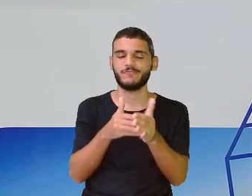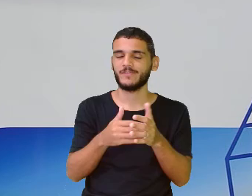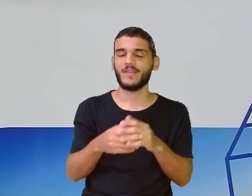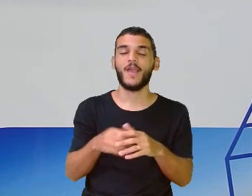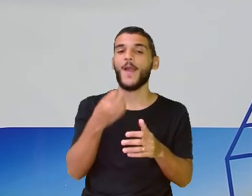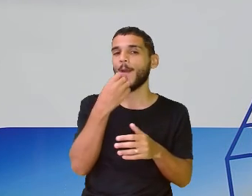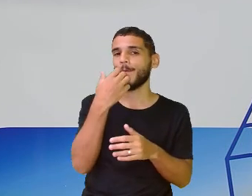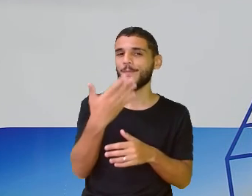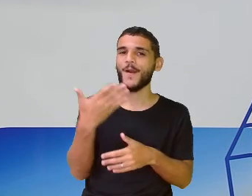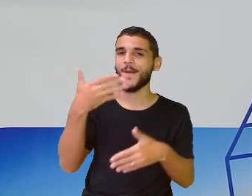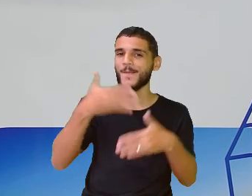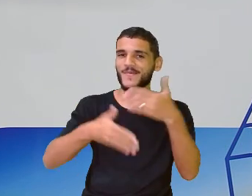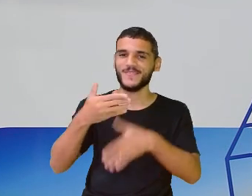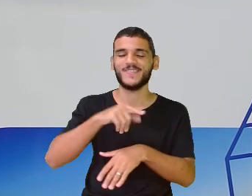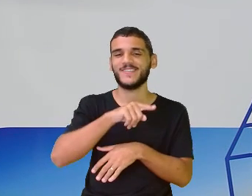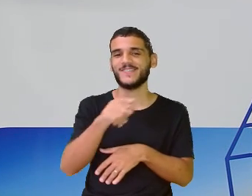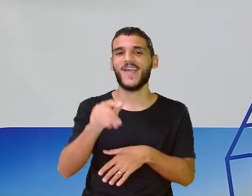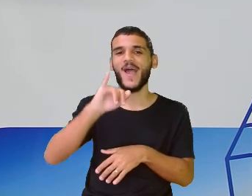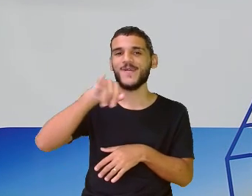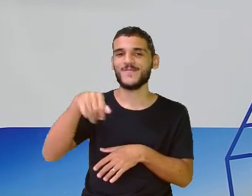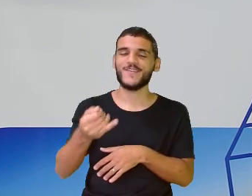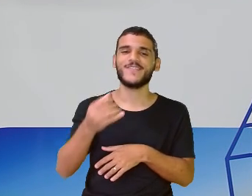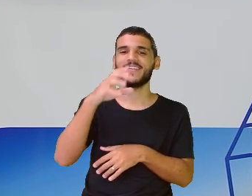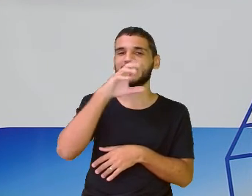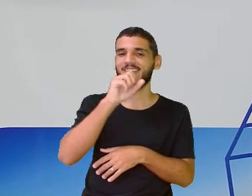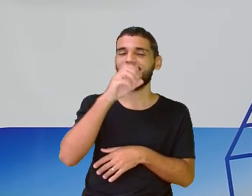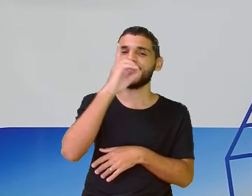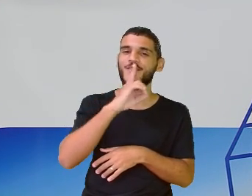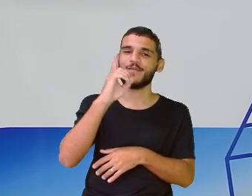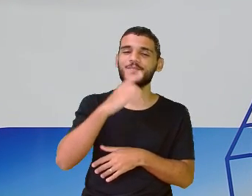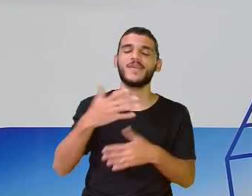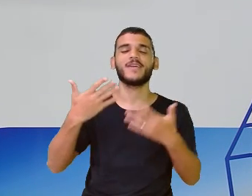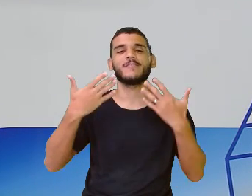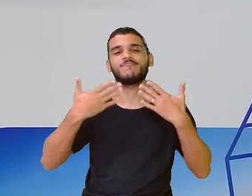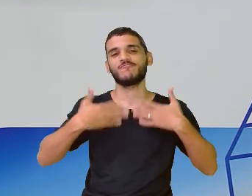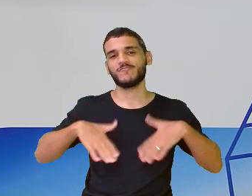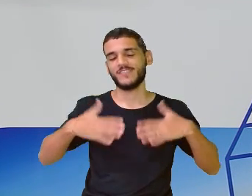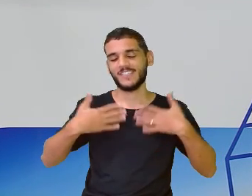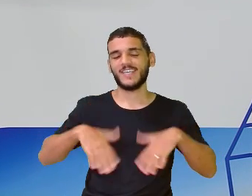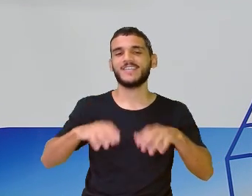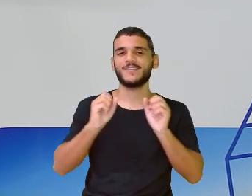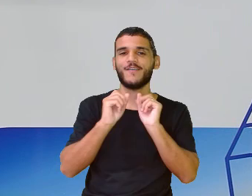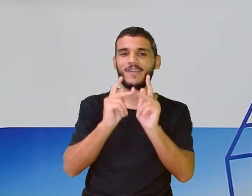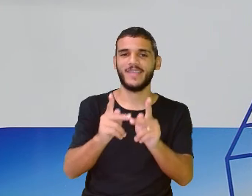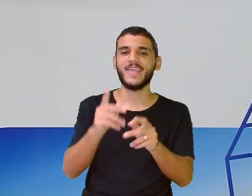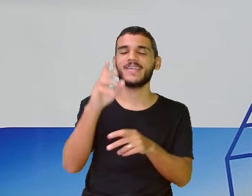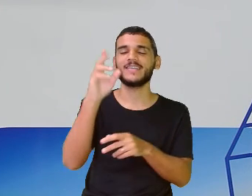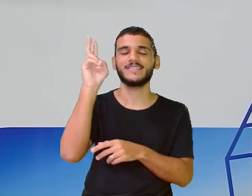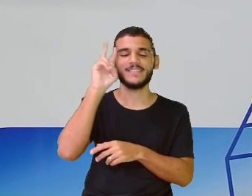vocês aí. Aproveita aí o final de semana que está chegando, descansem. Mas segunda-feira estaremos